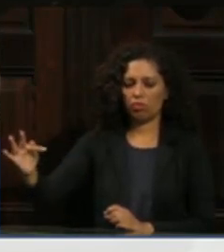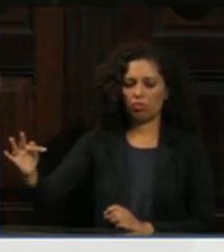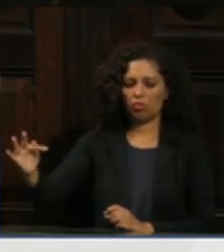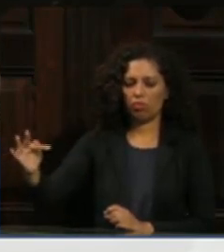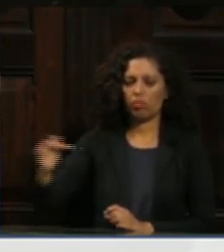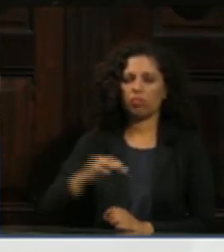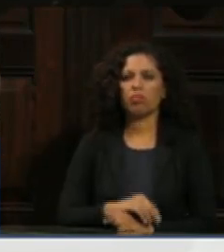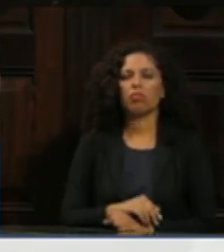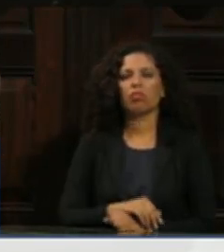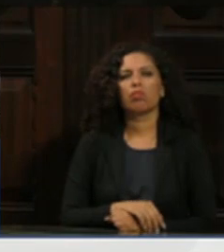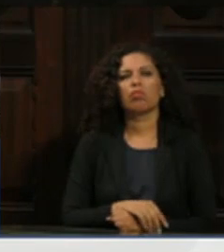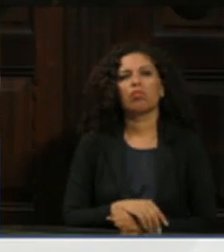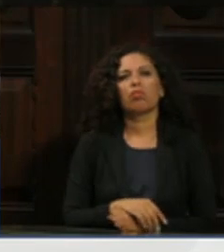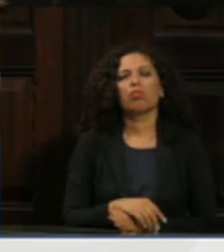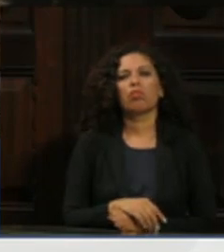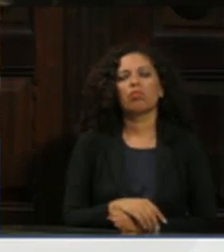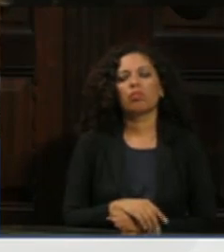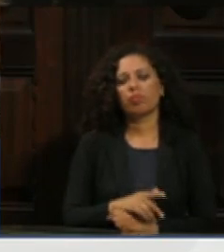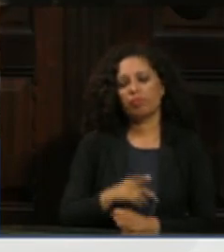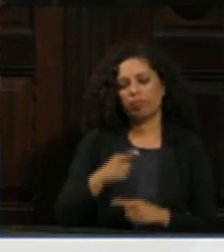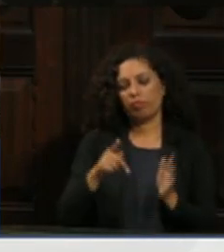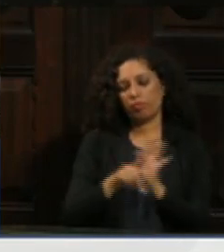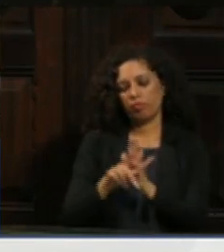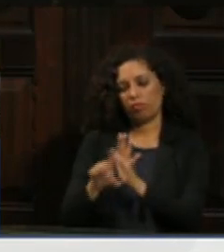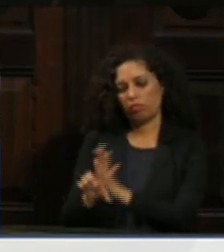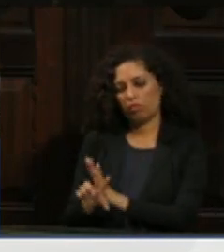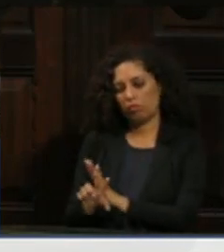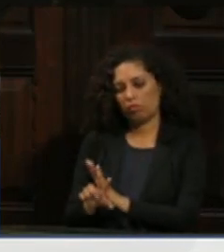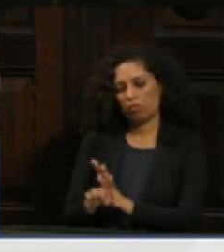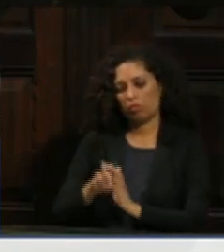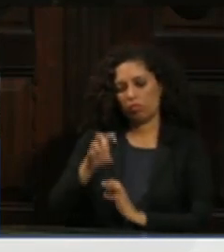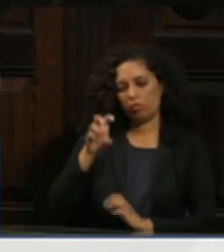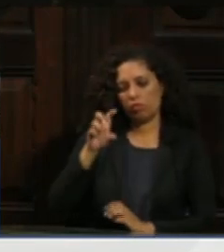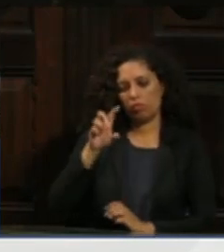recebimento de emendas, projeto de resolução número